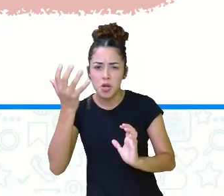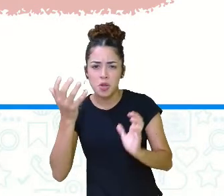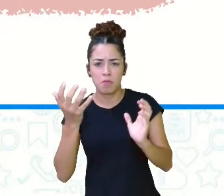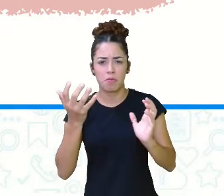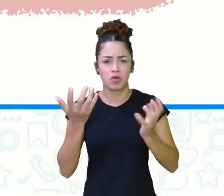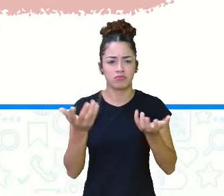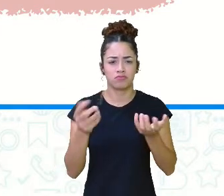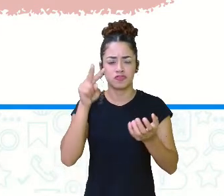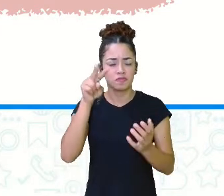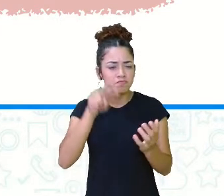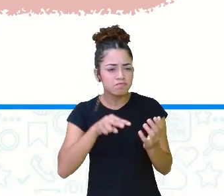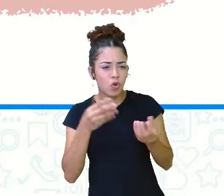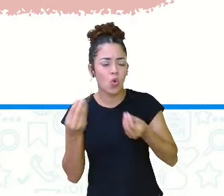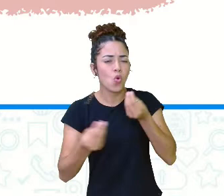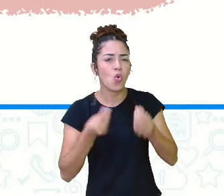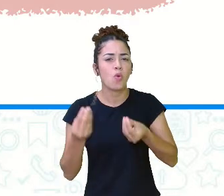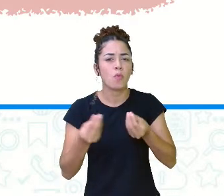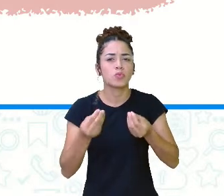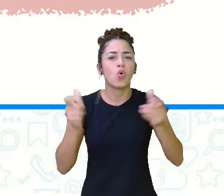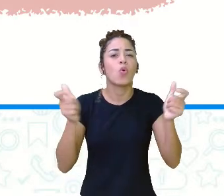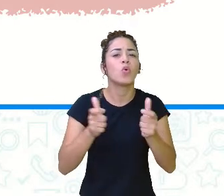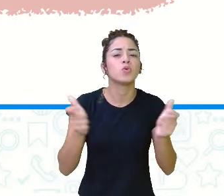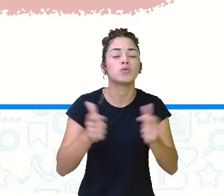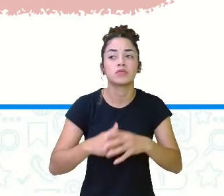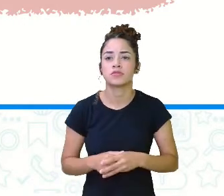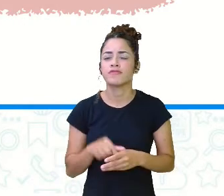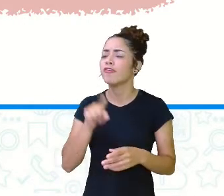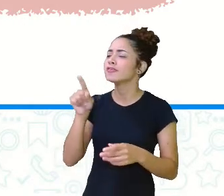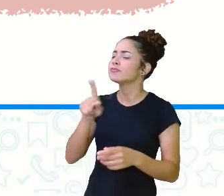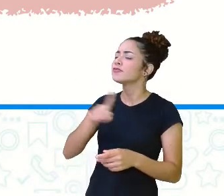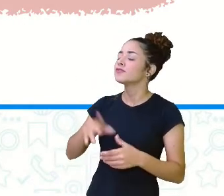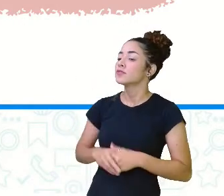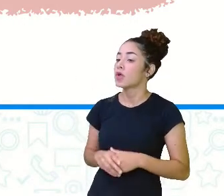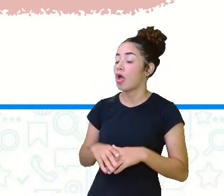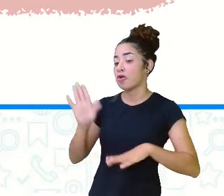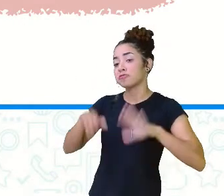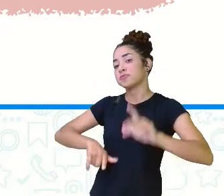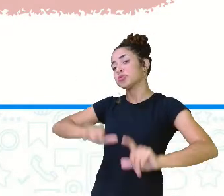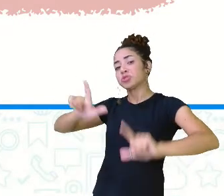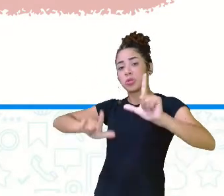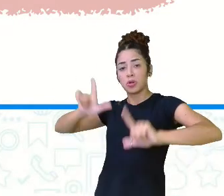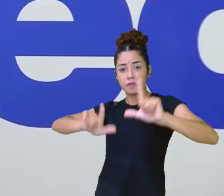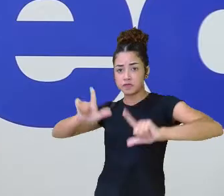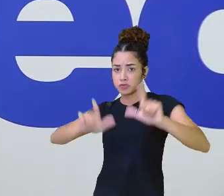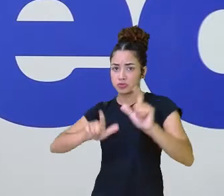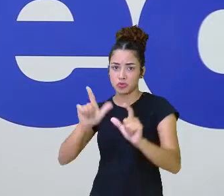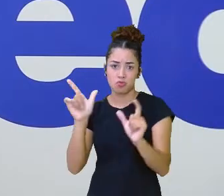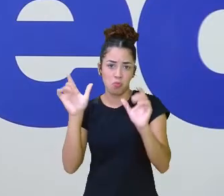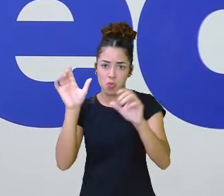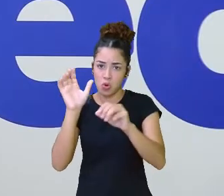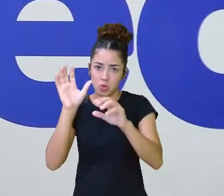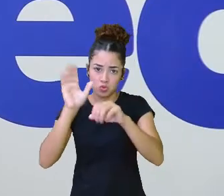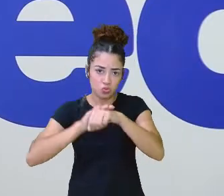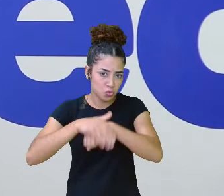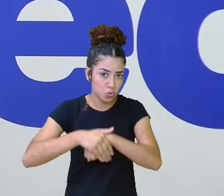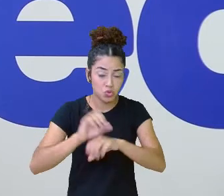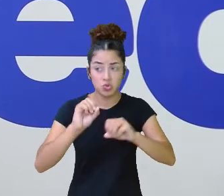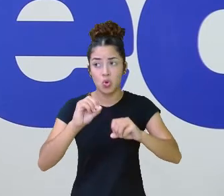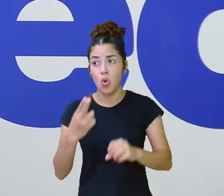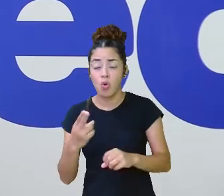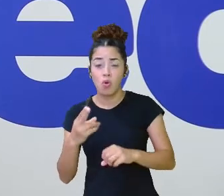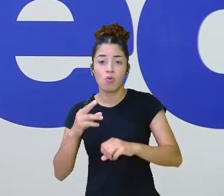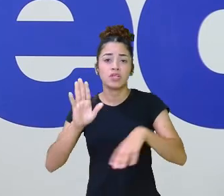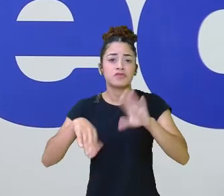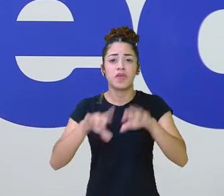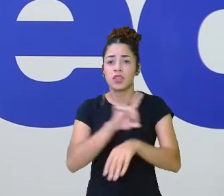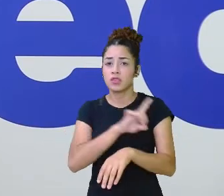onde, professora? A previsão do tempo? Ou pela televisão, à noite, ou durante o dia